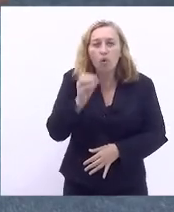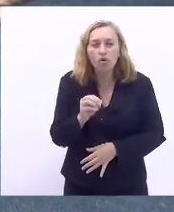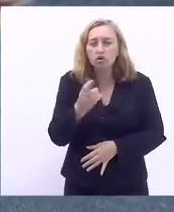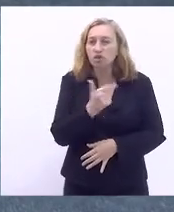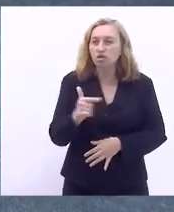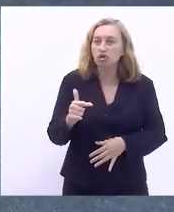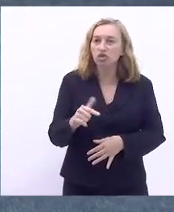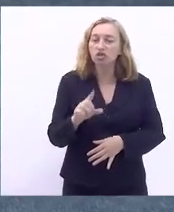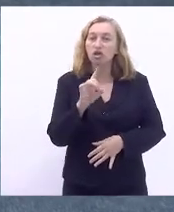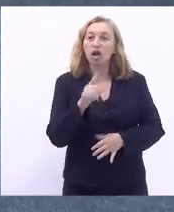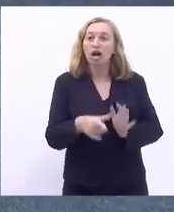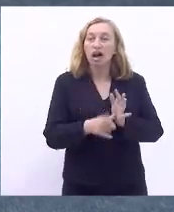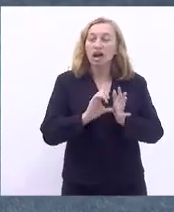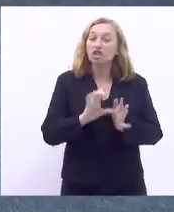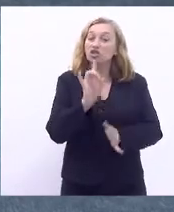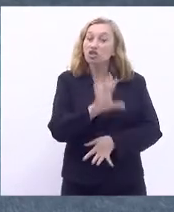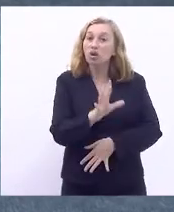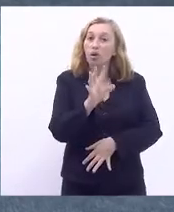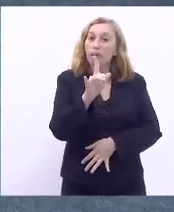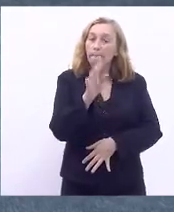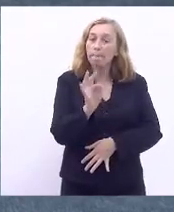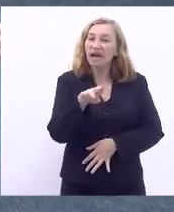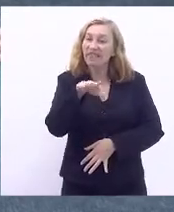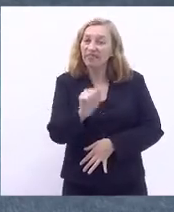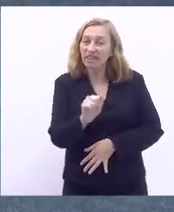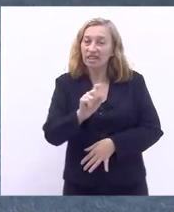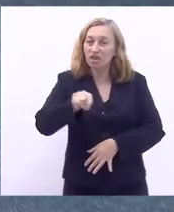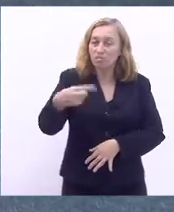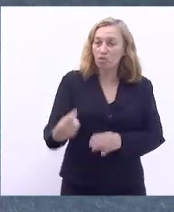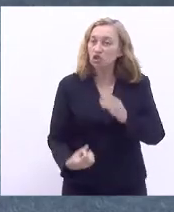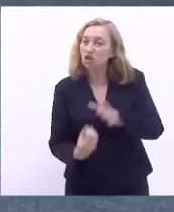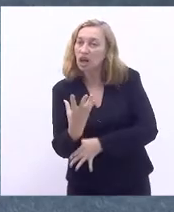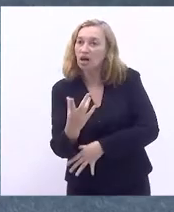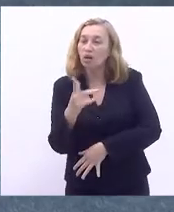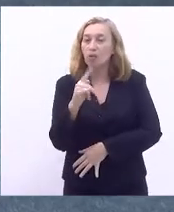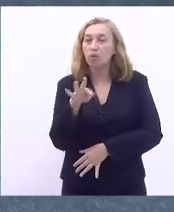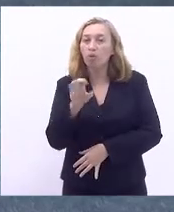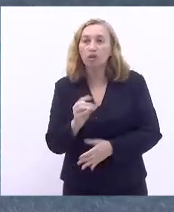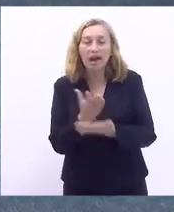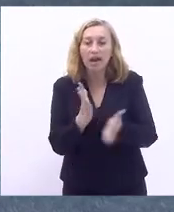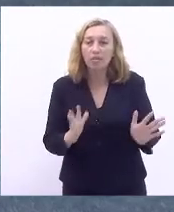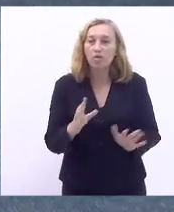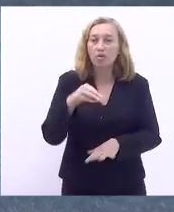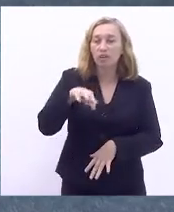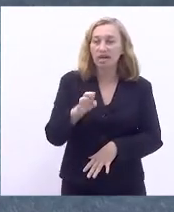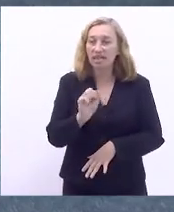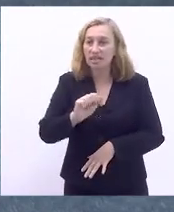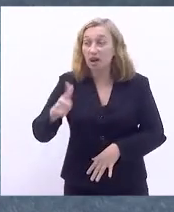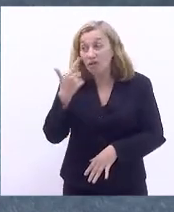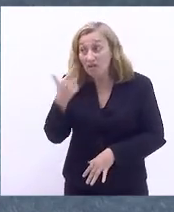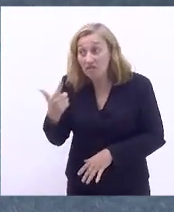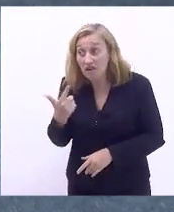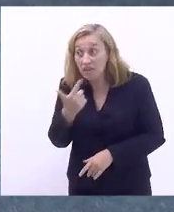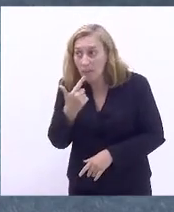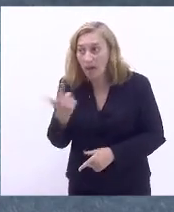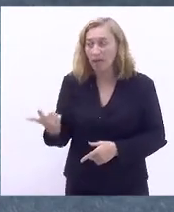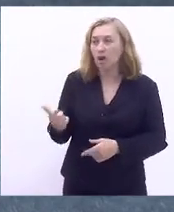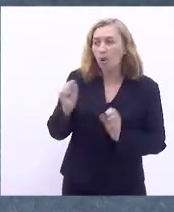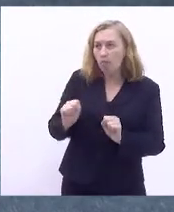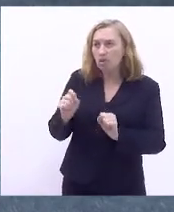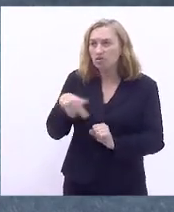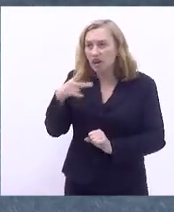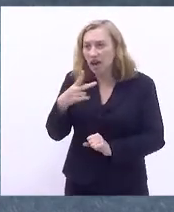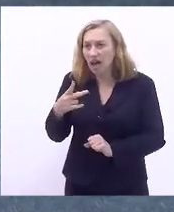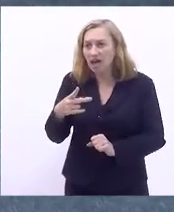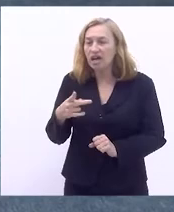só planta siderúrgica. A partir do momento que botaram o porto, acabou com os manguezais. Vossa Excelência vai ver de perto. E posso lhe afirmar que